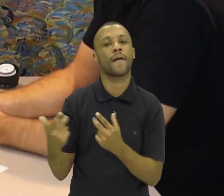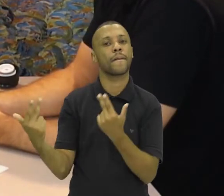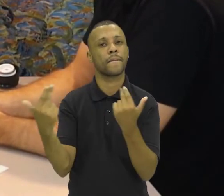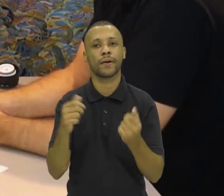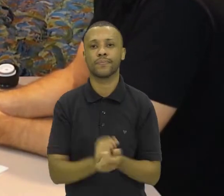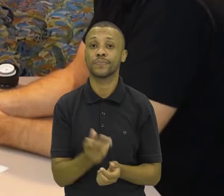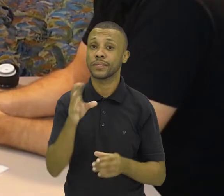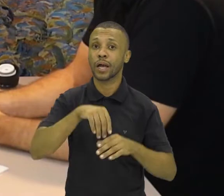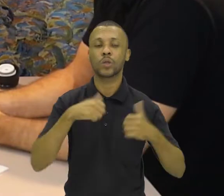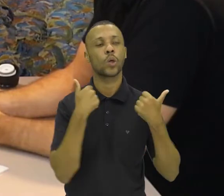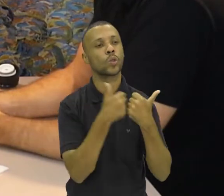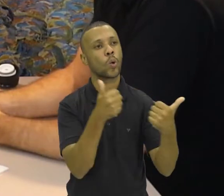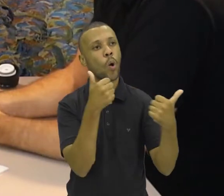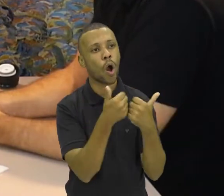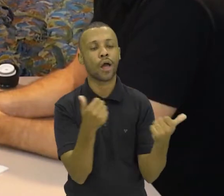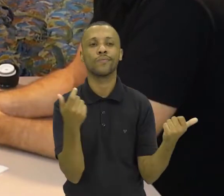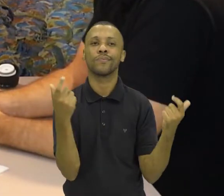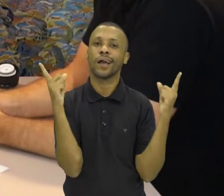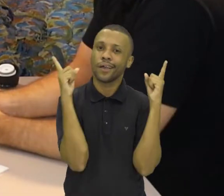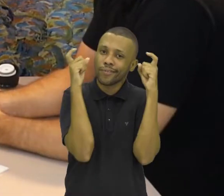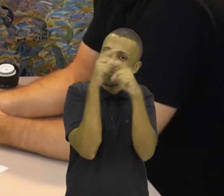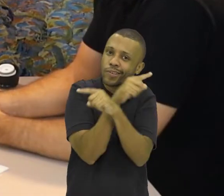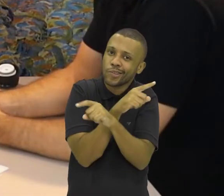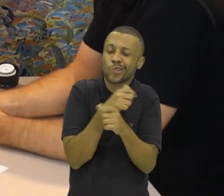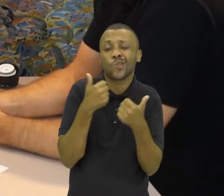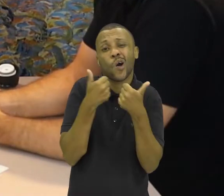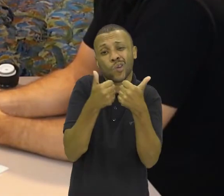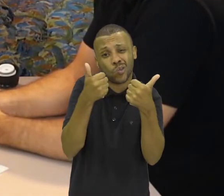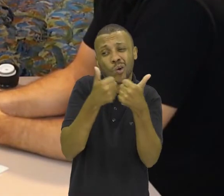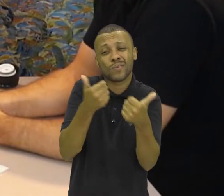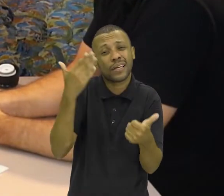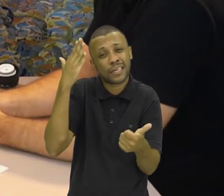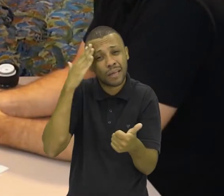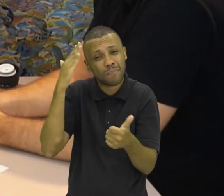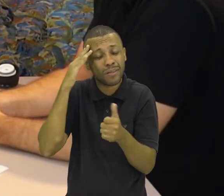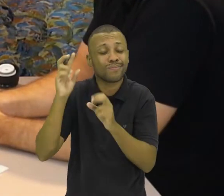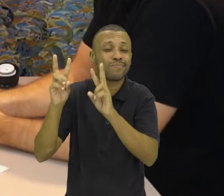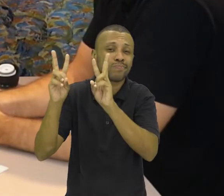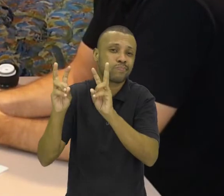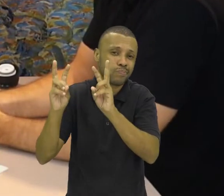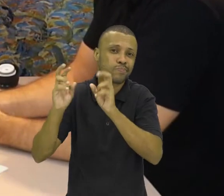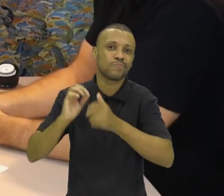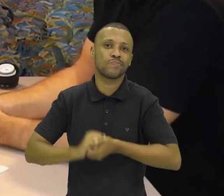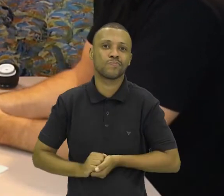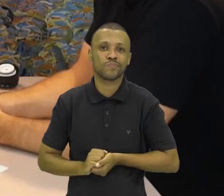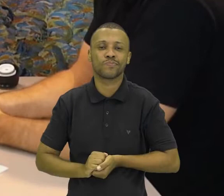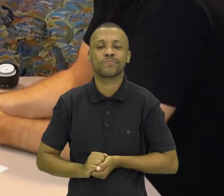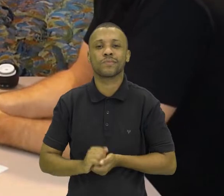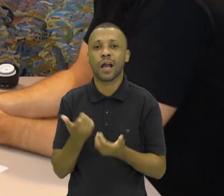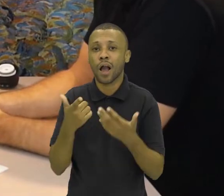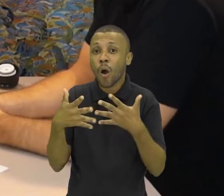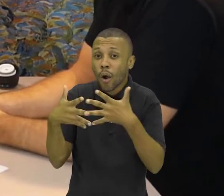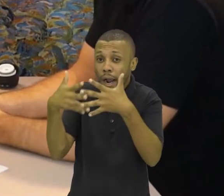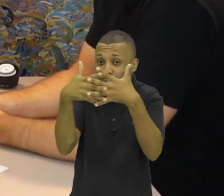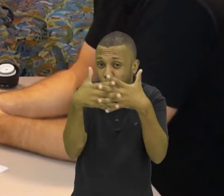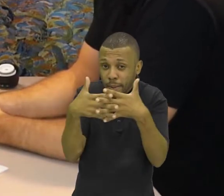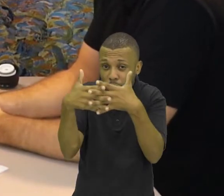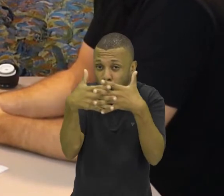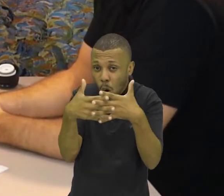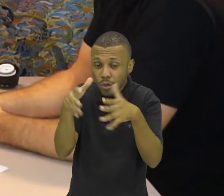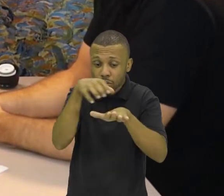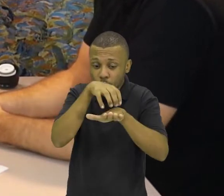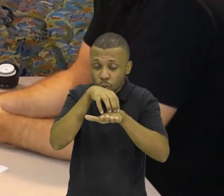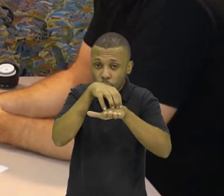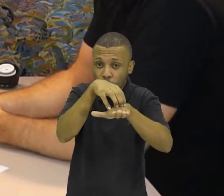acesso. No ônibus, você tem dificuldade de ter acesso. Os nossos ônibus cá entre nós, vamos dizer, são um caminhão de